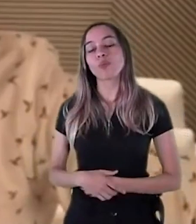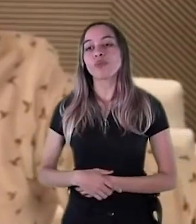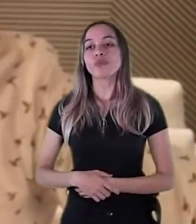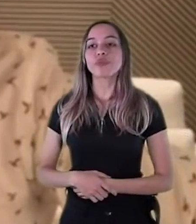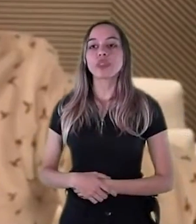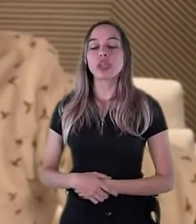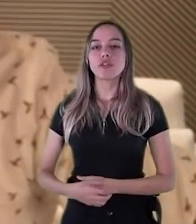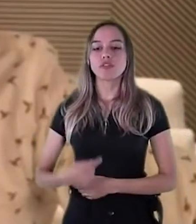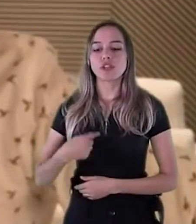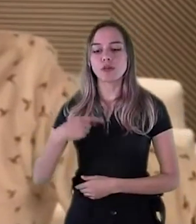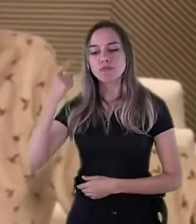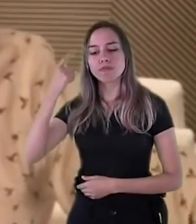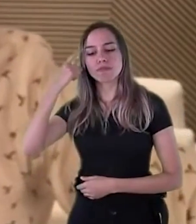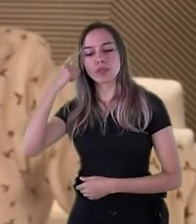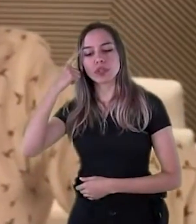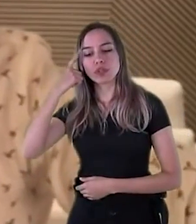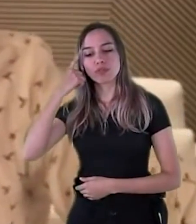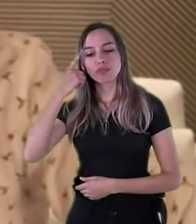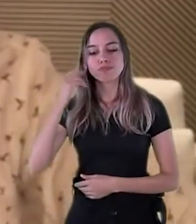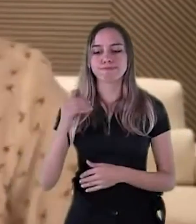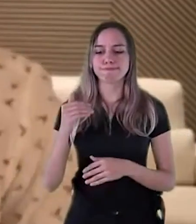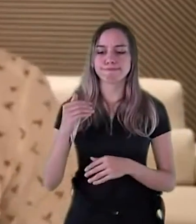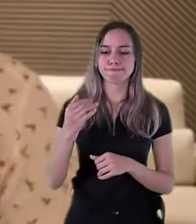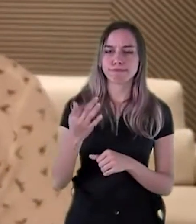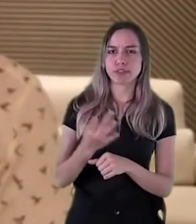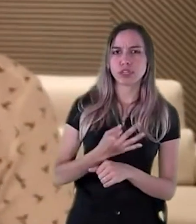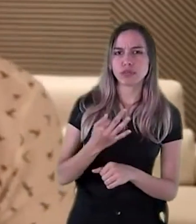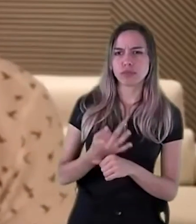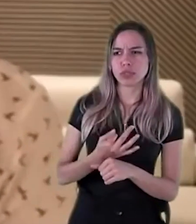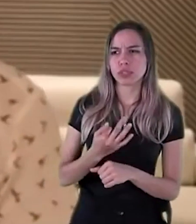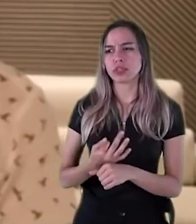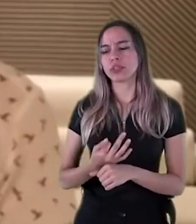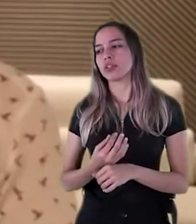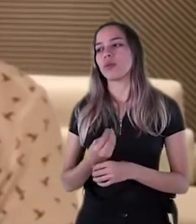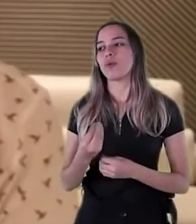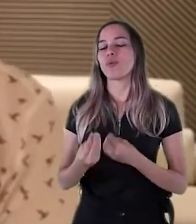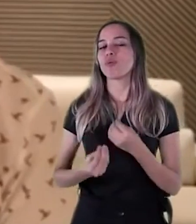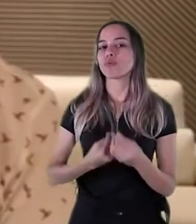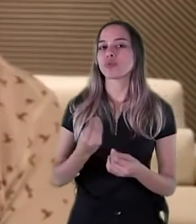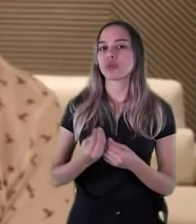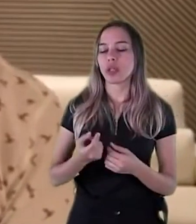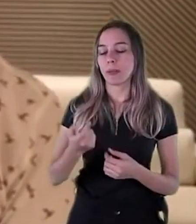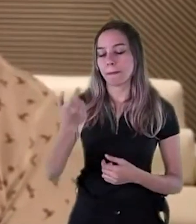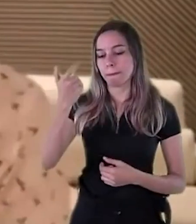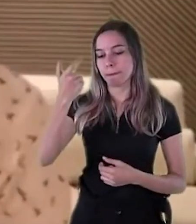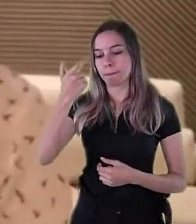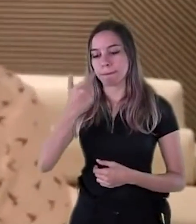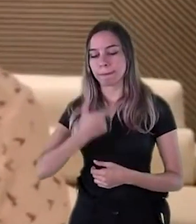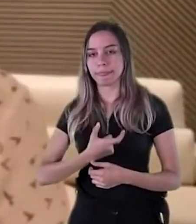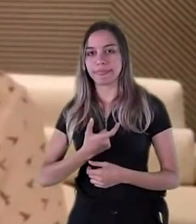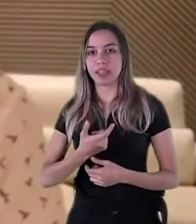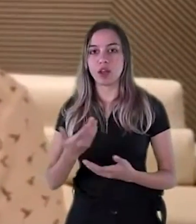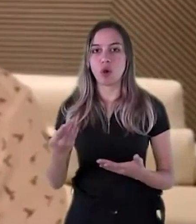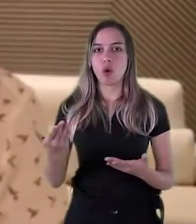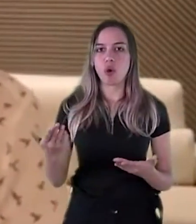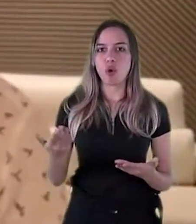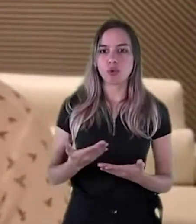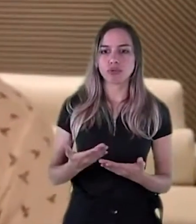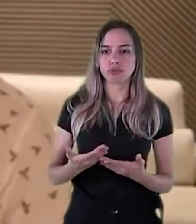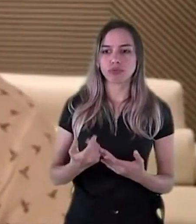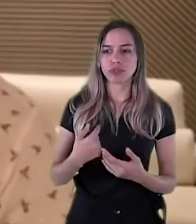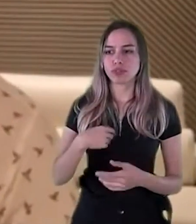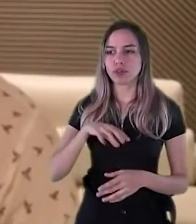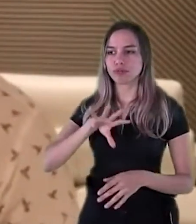interessante, porque que é muito pertinente também nos dias de hoje. Nós nos tornamos outros com muita facilidade,